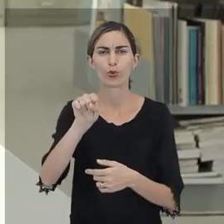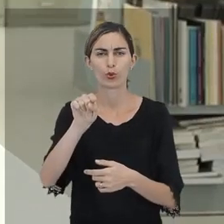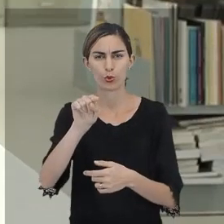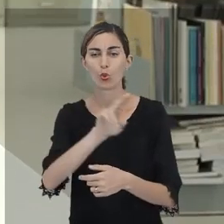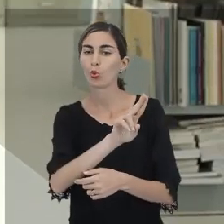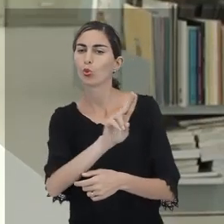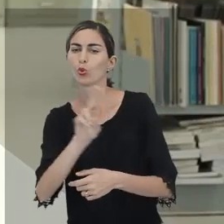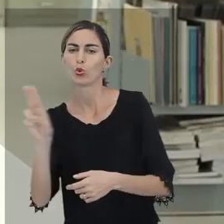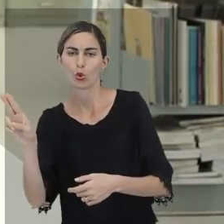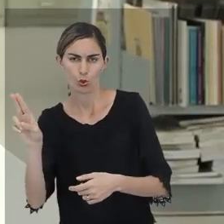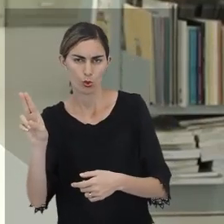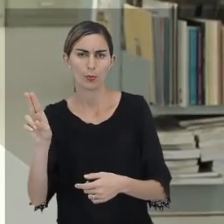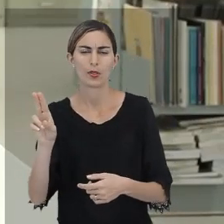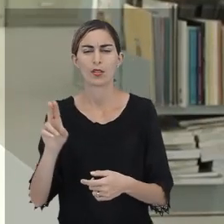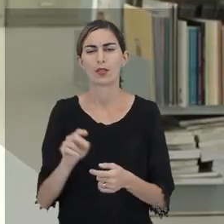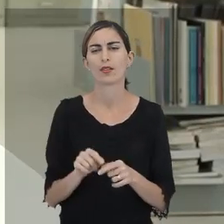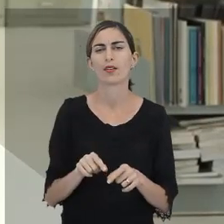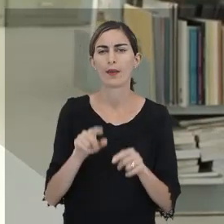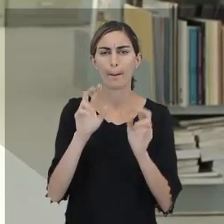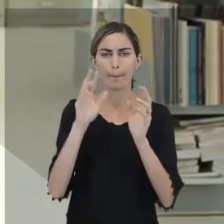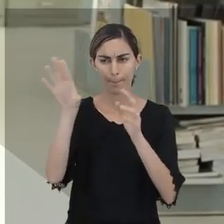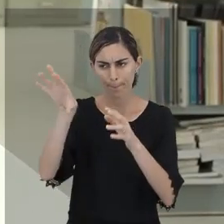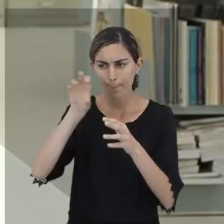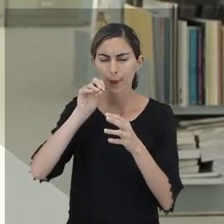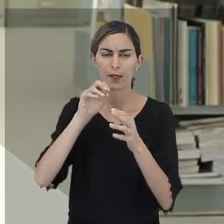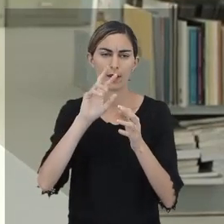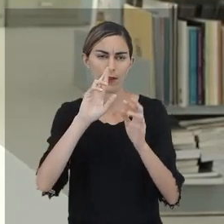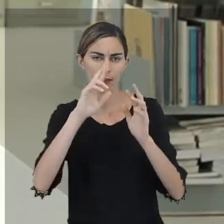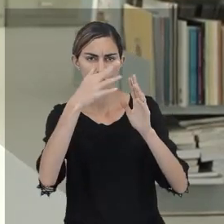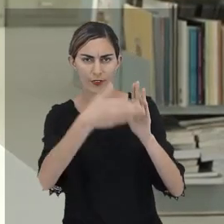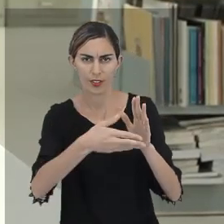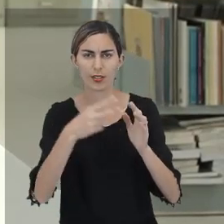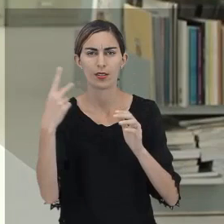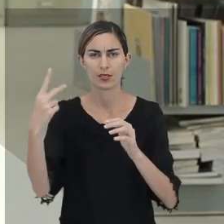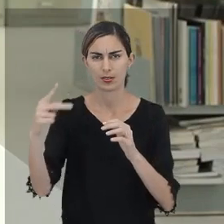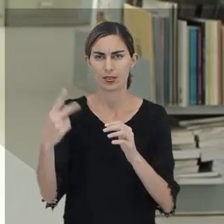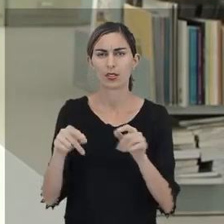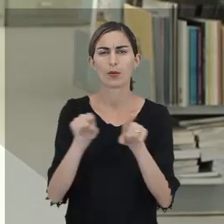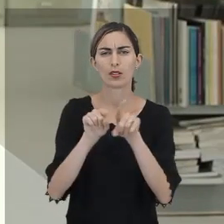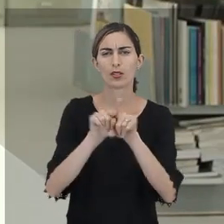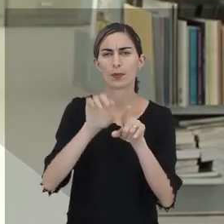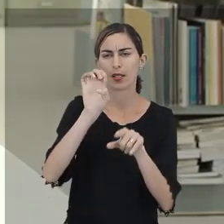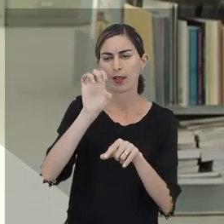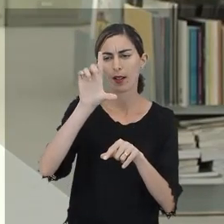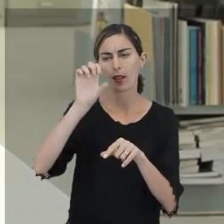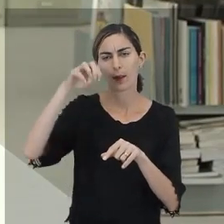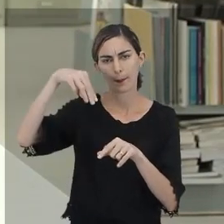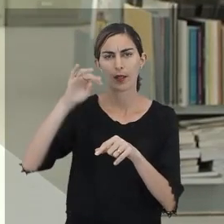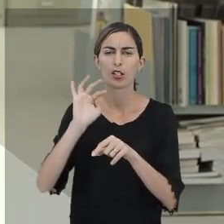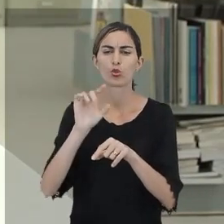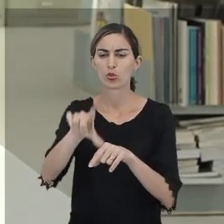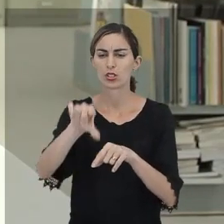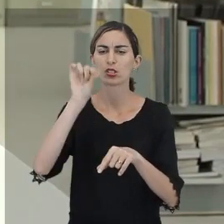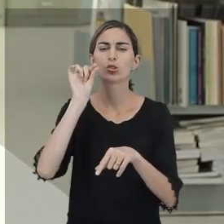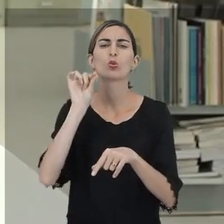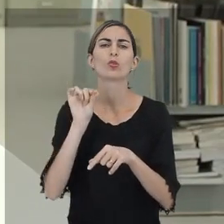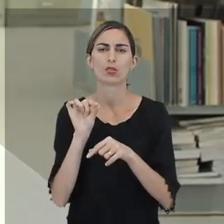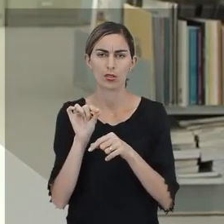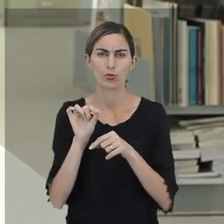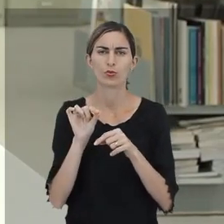seu senhor rei do grupo pega referência dele e você pode pegar o elemento que foi selecionado certo